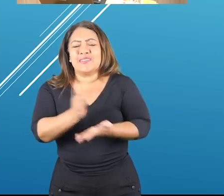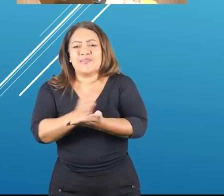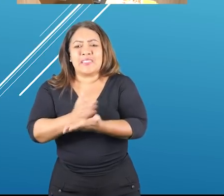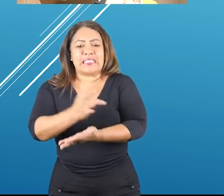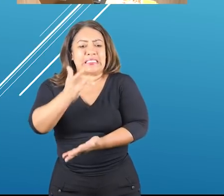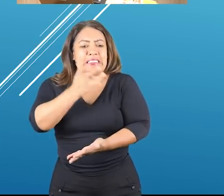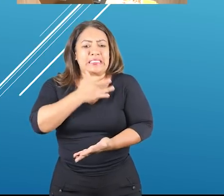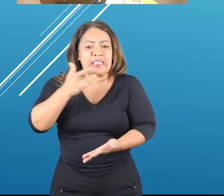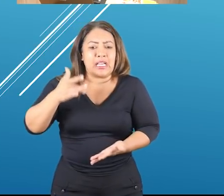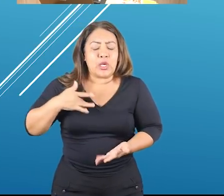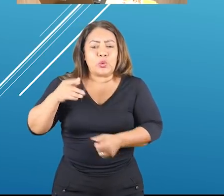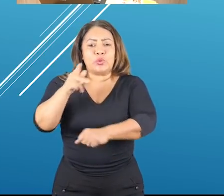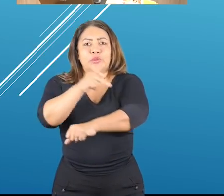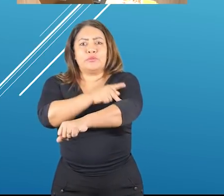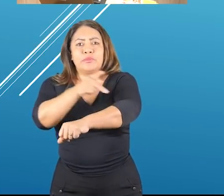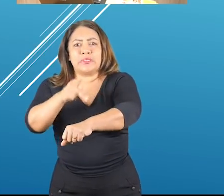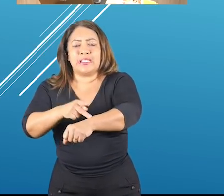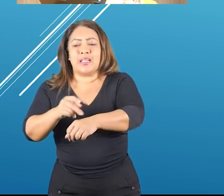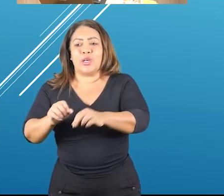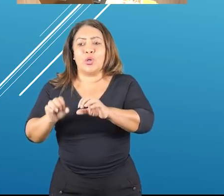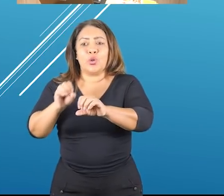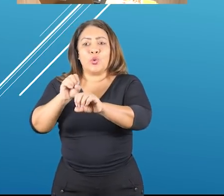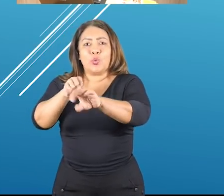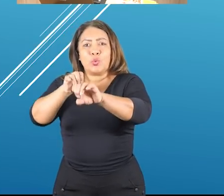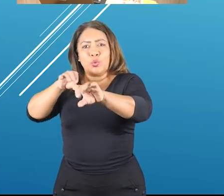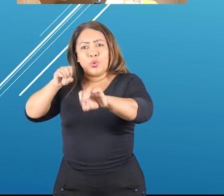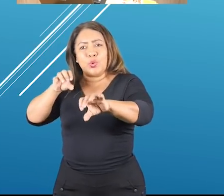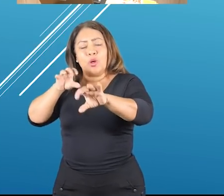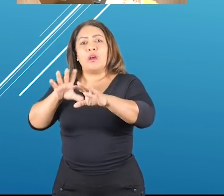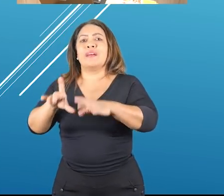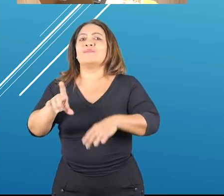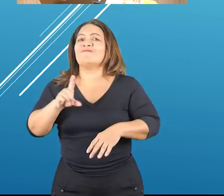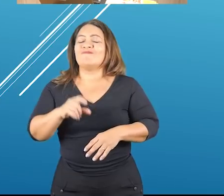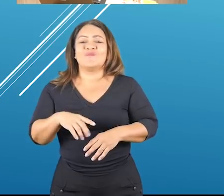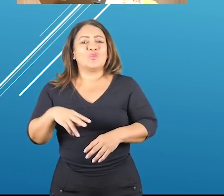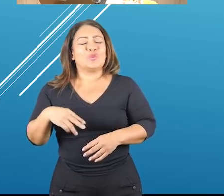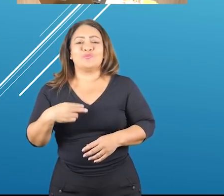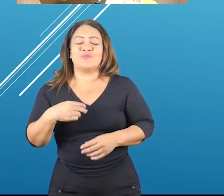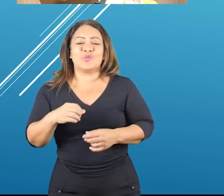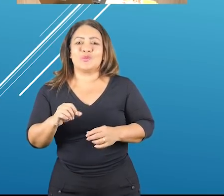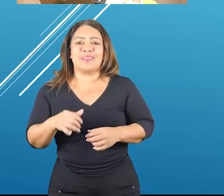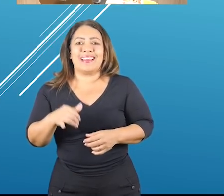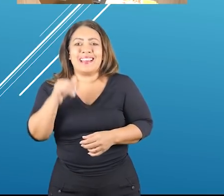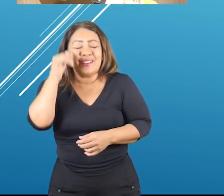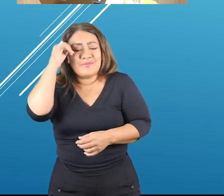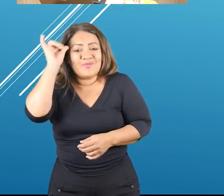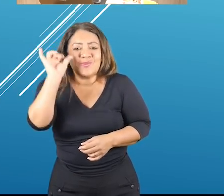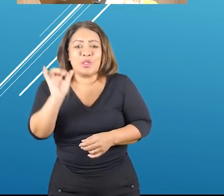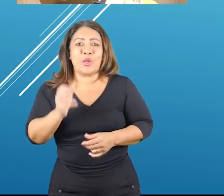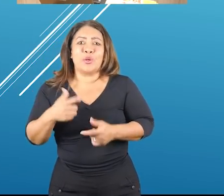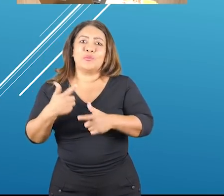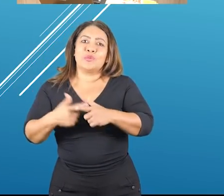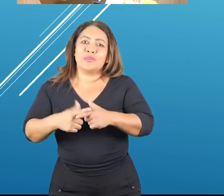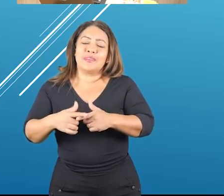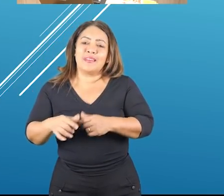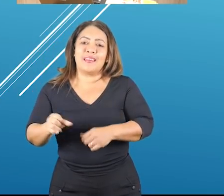questões de saúde quanto por razões pedagógicas, o ensino à distância não é um recurso recomendável para as